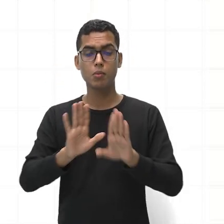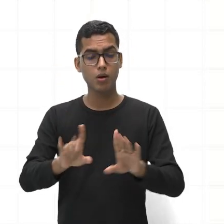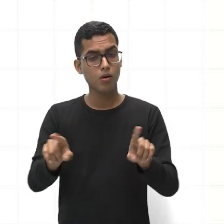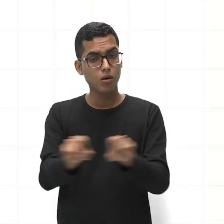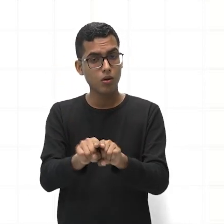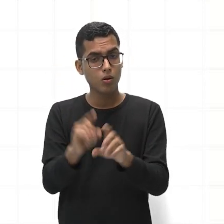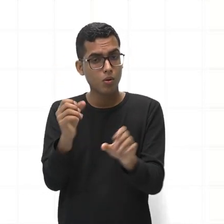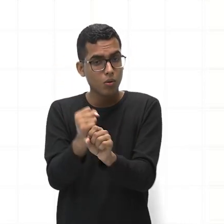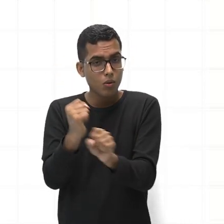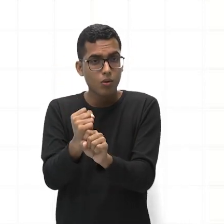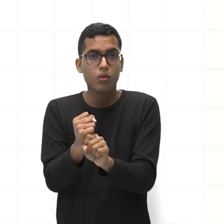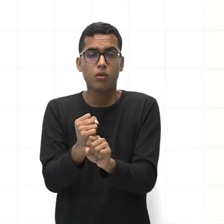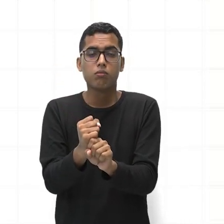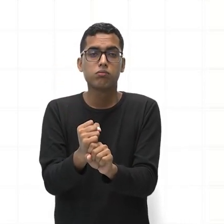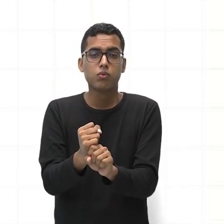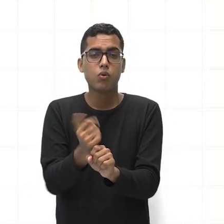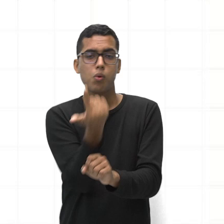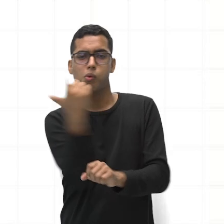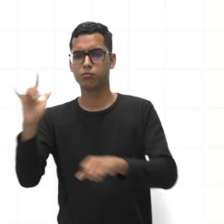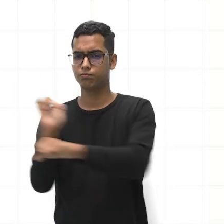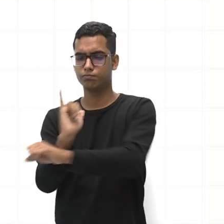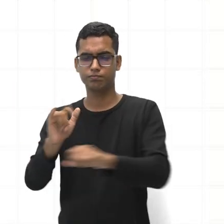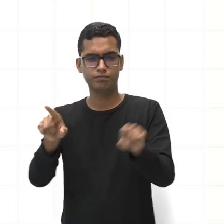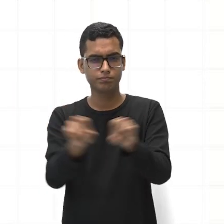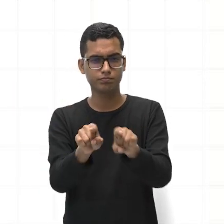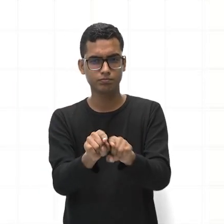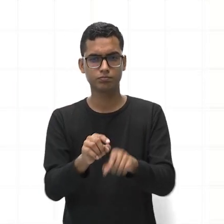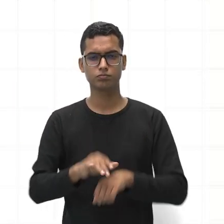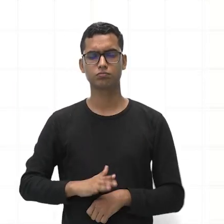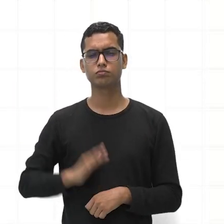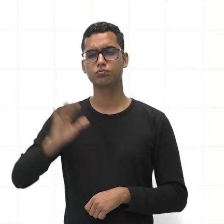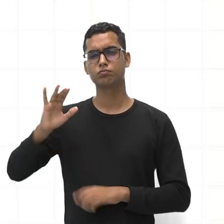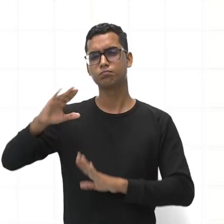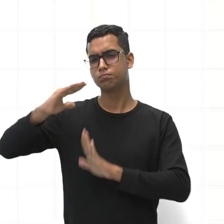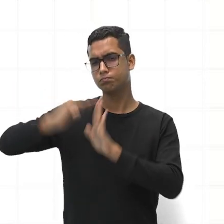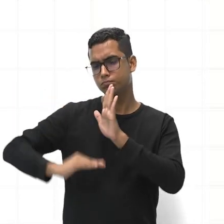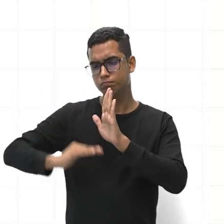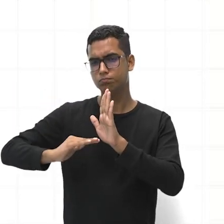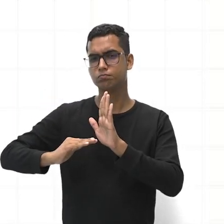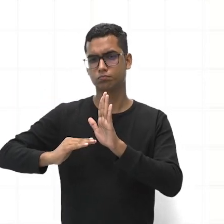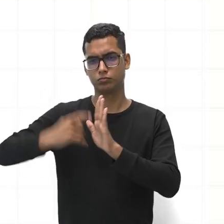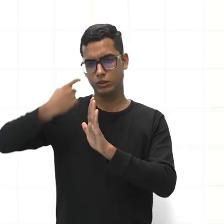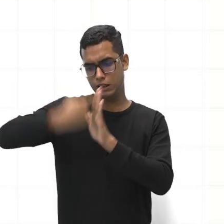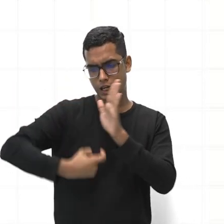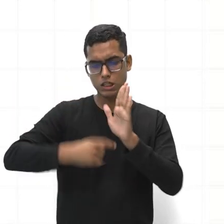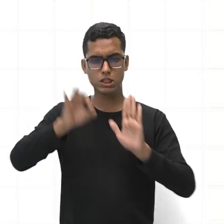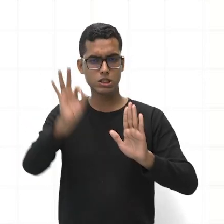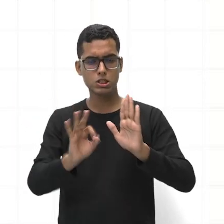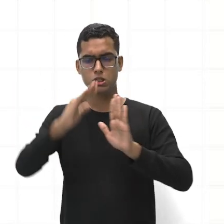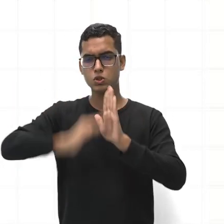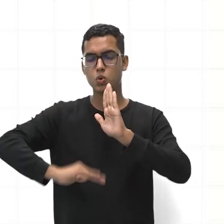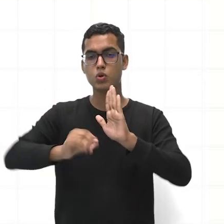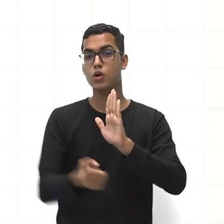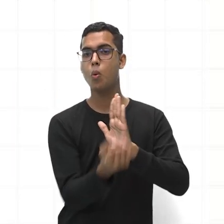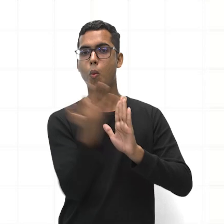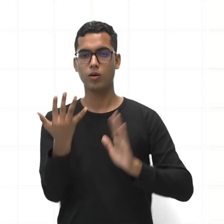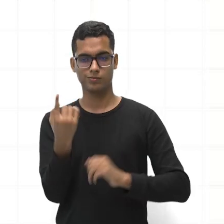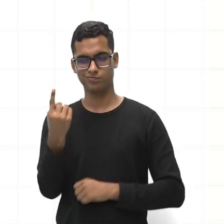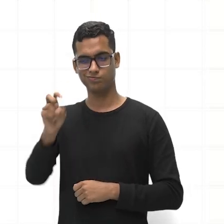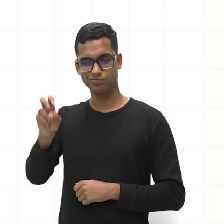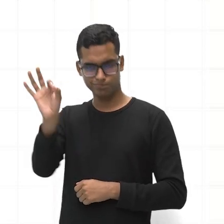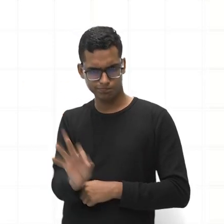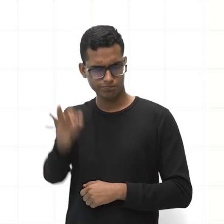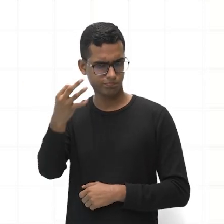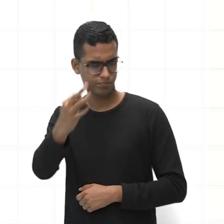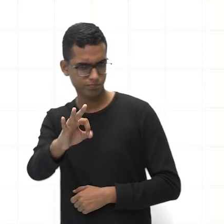calcular o seguinte, né? Qual o valor, né, do desconto? Qual é a taxa de desconto? A taxa percentual do desconto vai ser quanto? Não é 15%? Olha